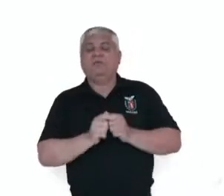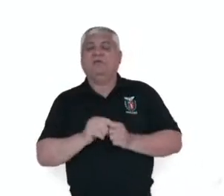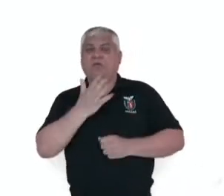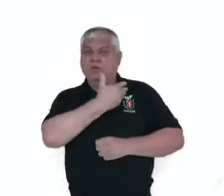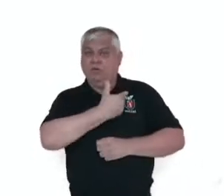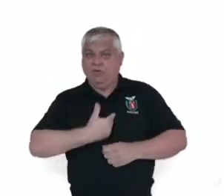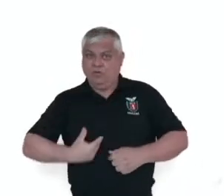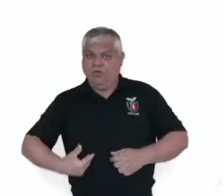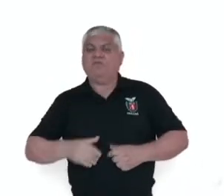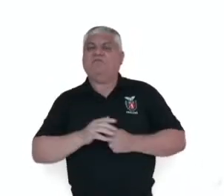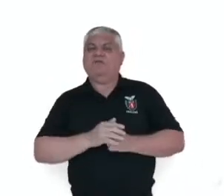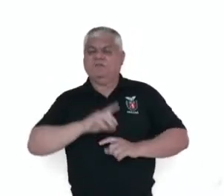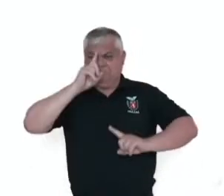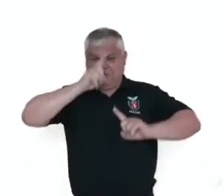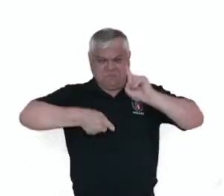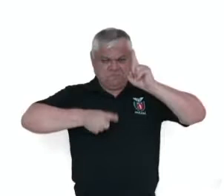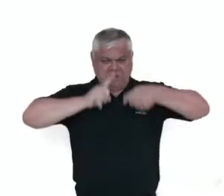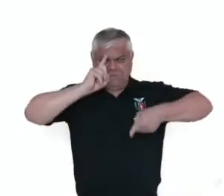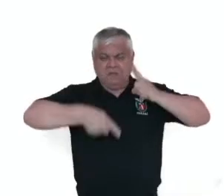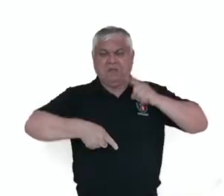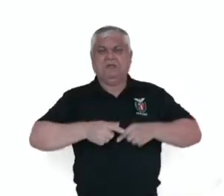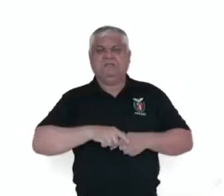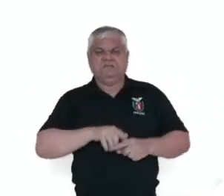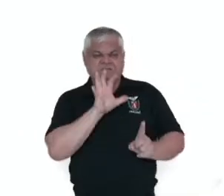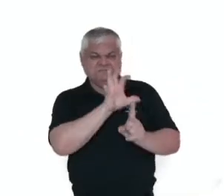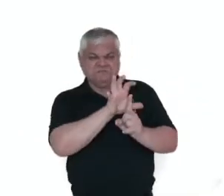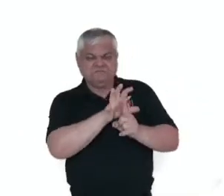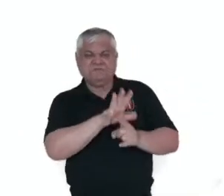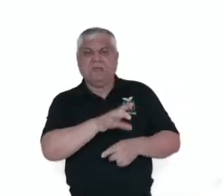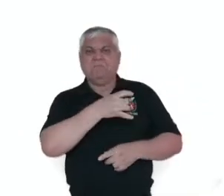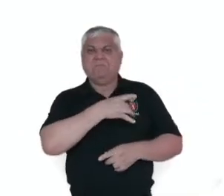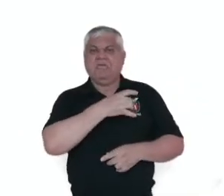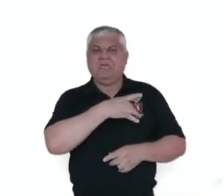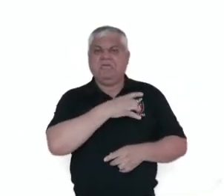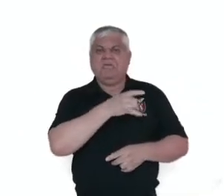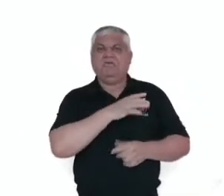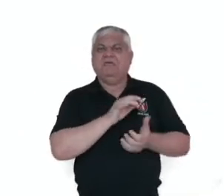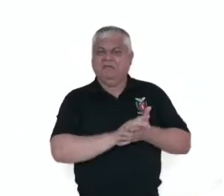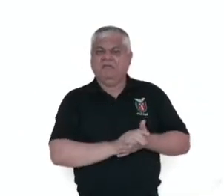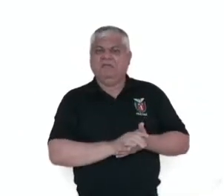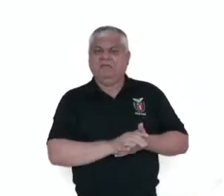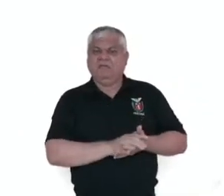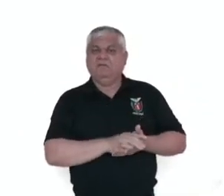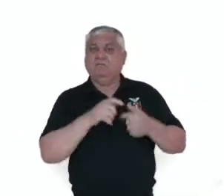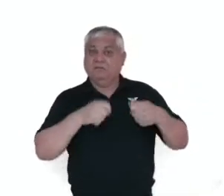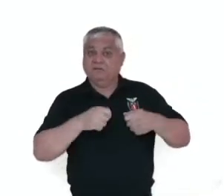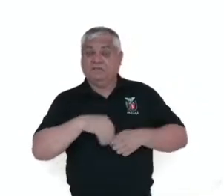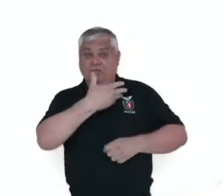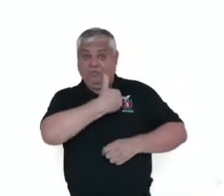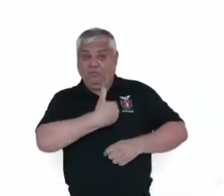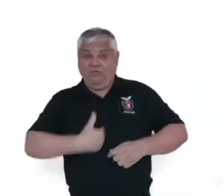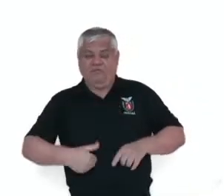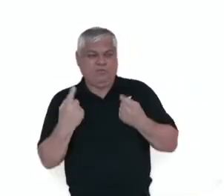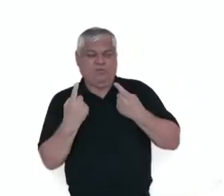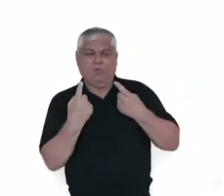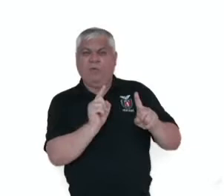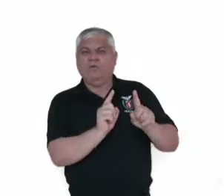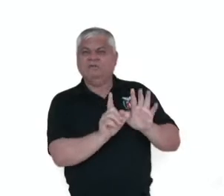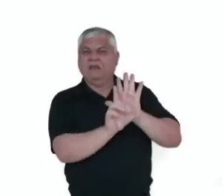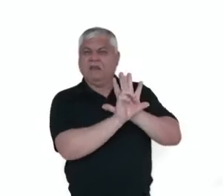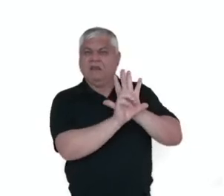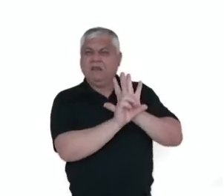governo despótico é o medo, a transgressão da lei, o governo arbitrário, o